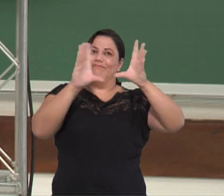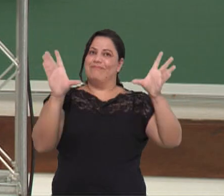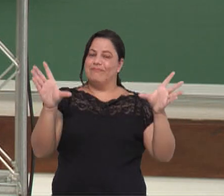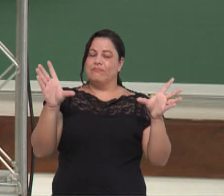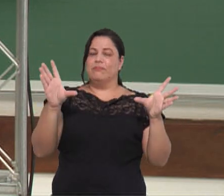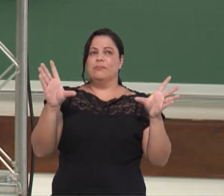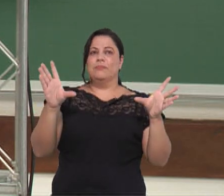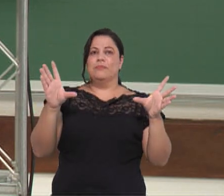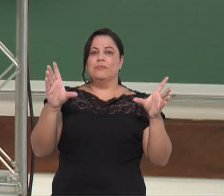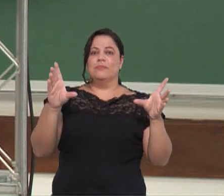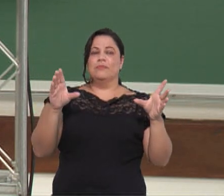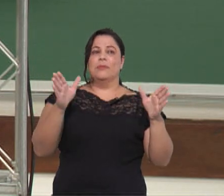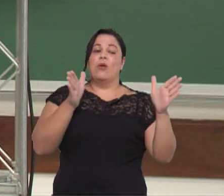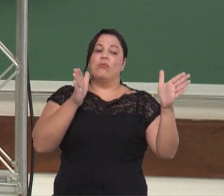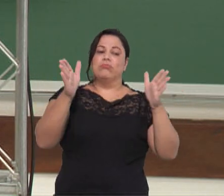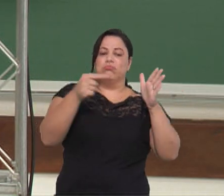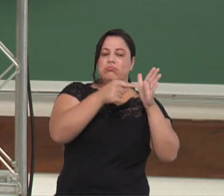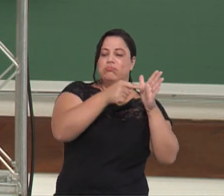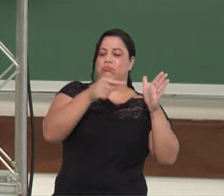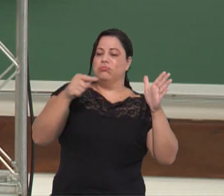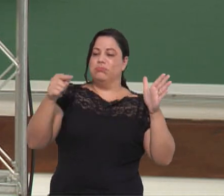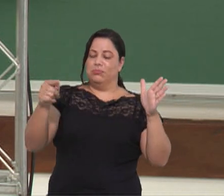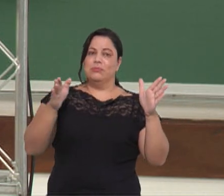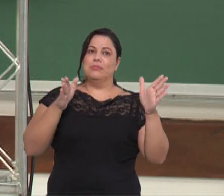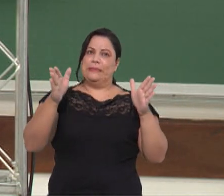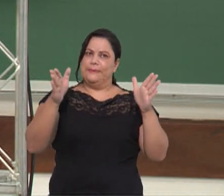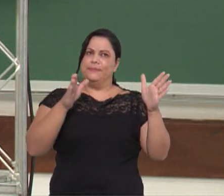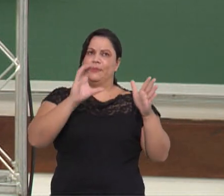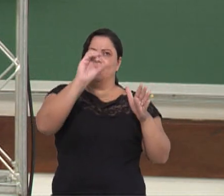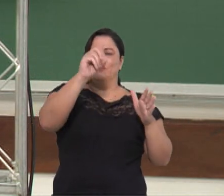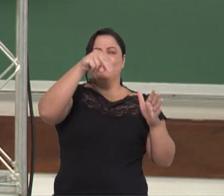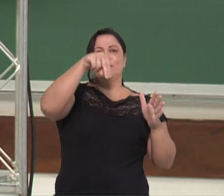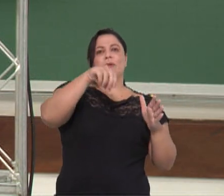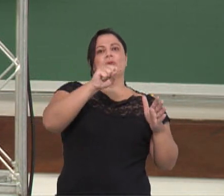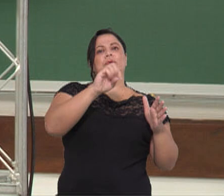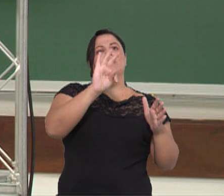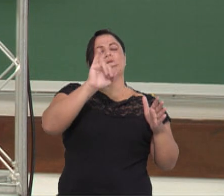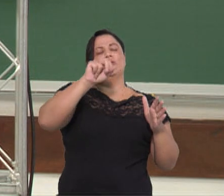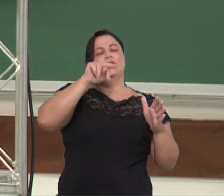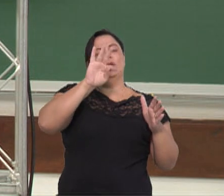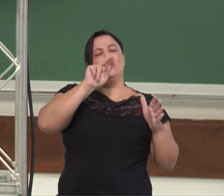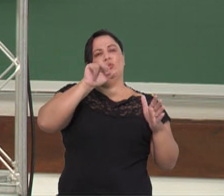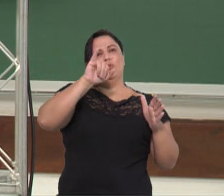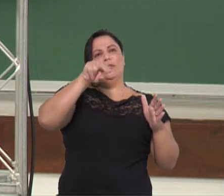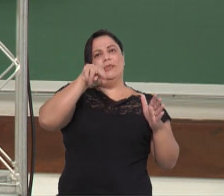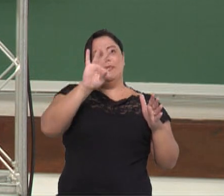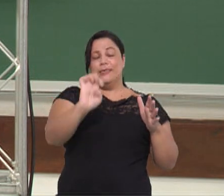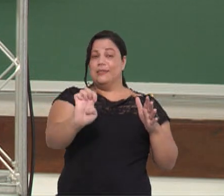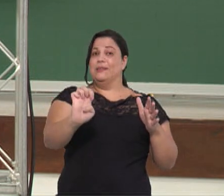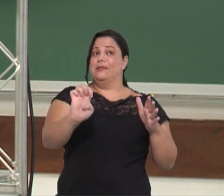de Constituinte, Assembleia Nacional Constituinte, porque não existe democracia se não existir